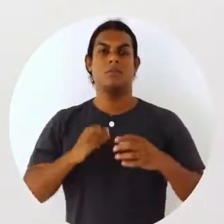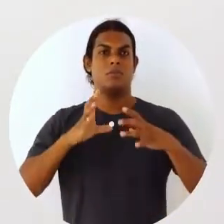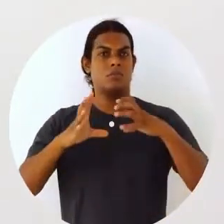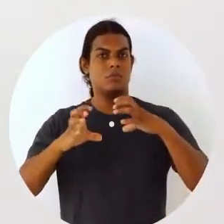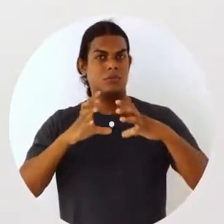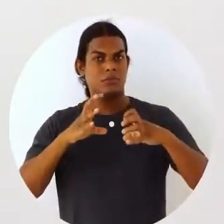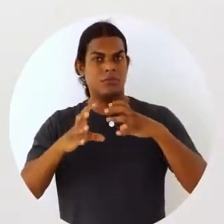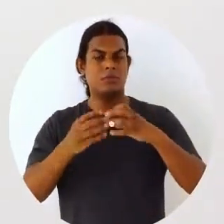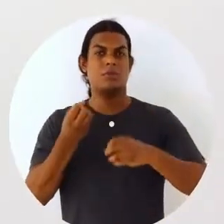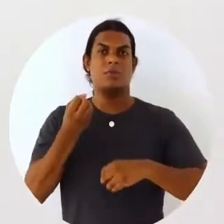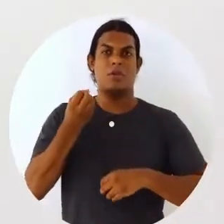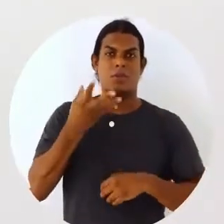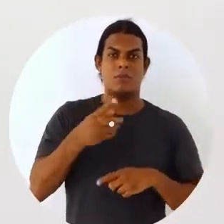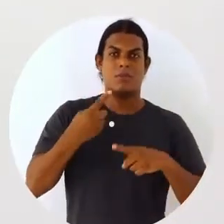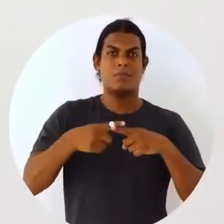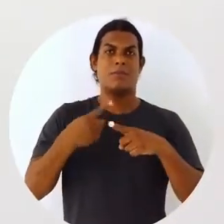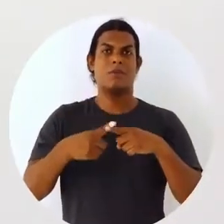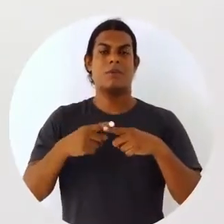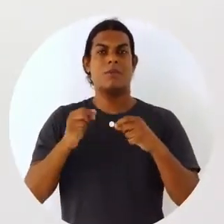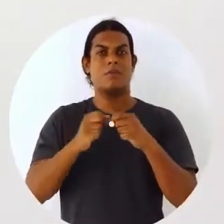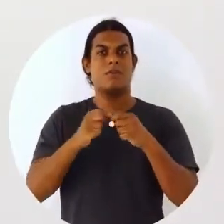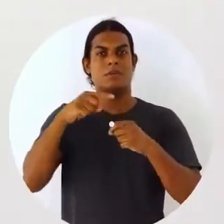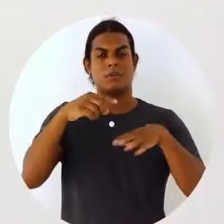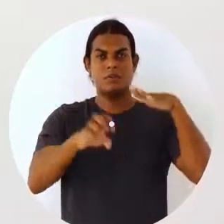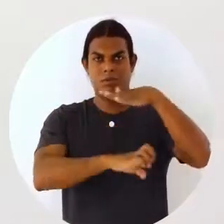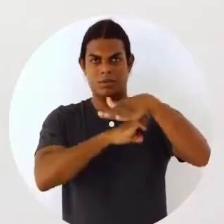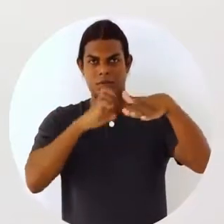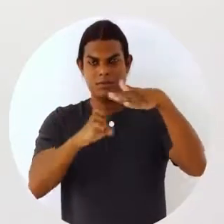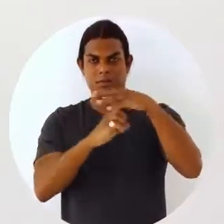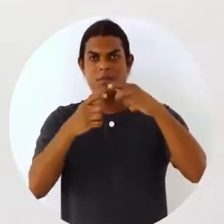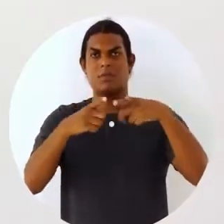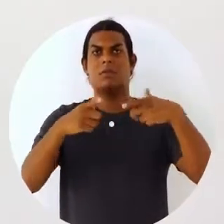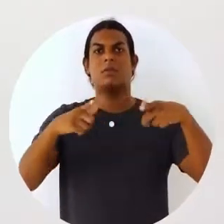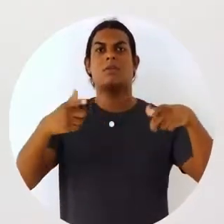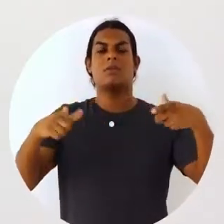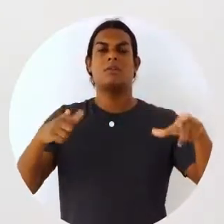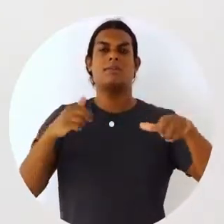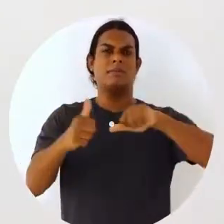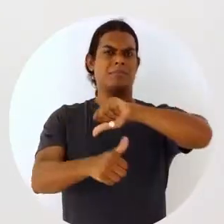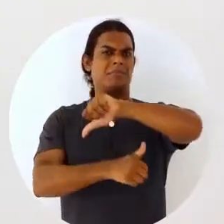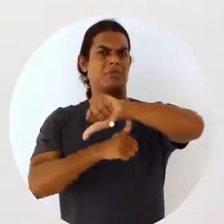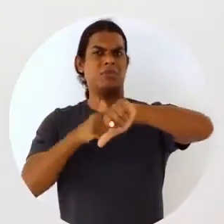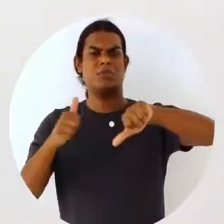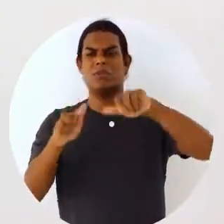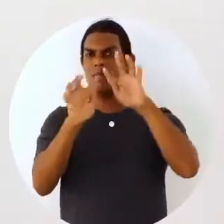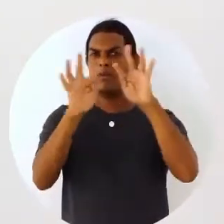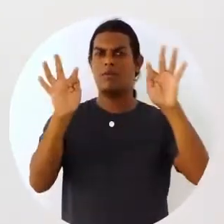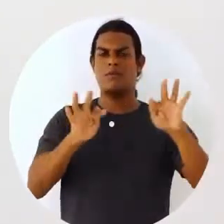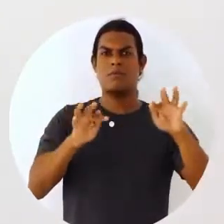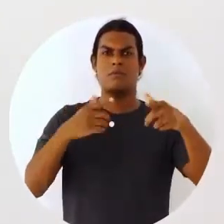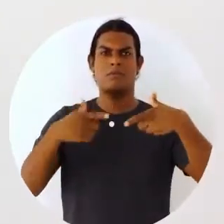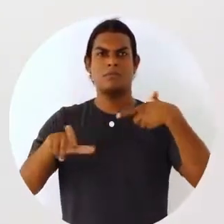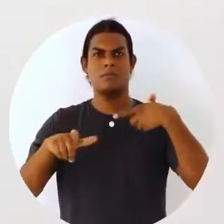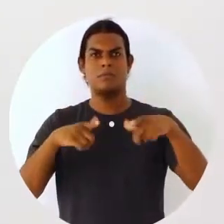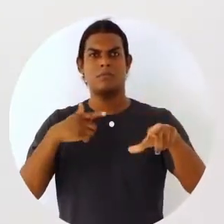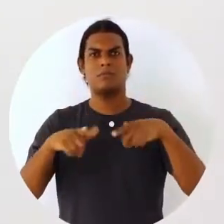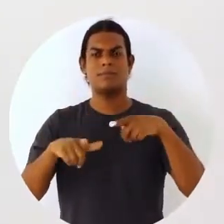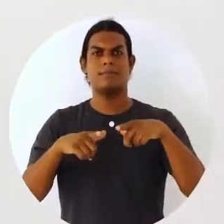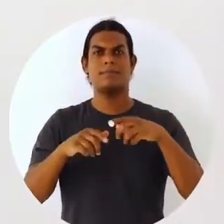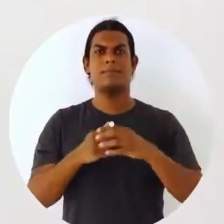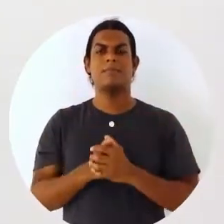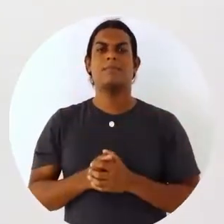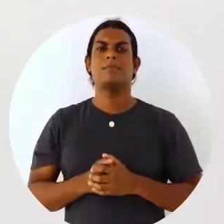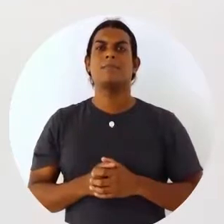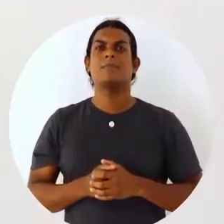administrado é bom, sim, porque faz com que a organização ela possa crescer e modificar suas ações, atingindo melhores